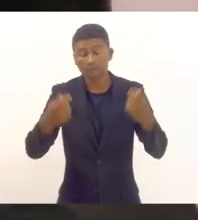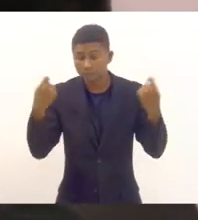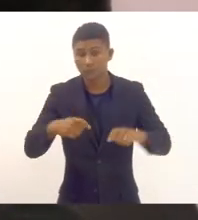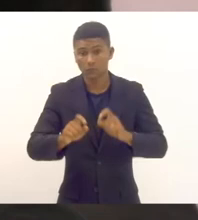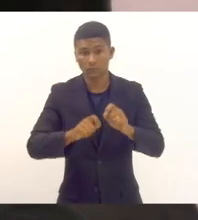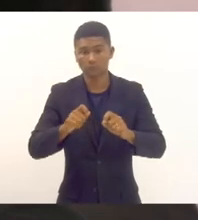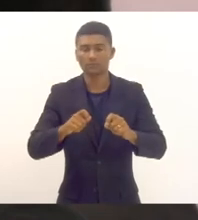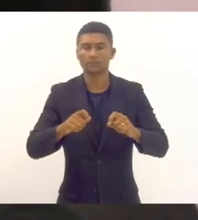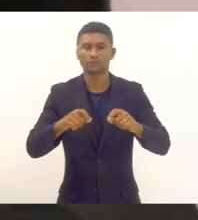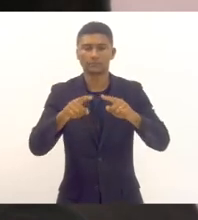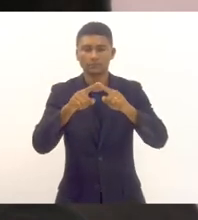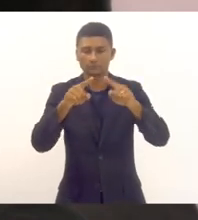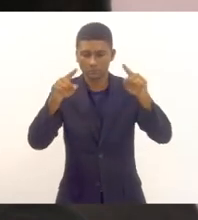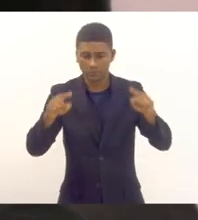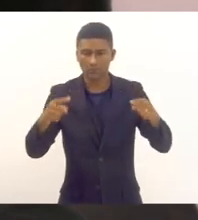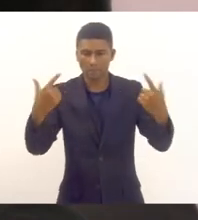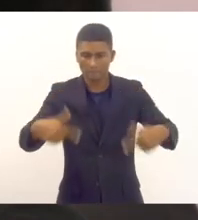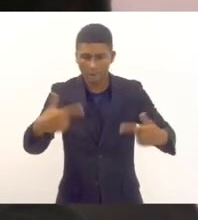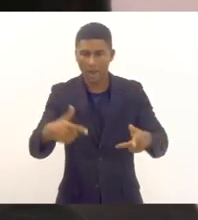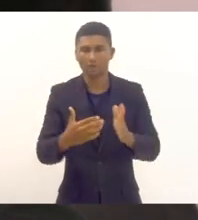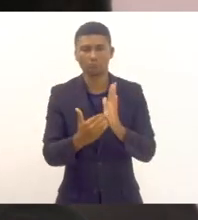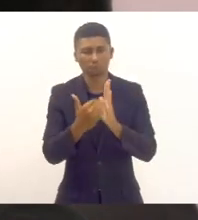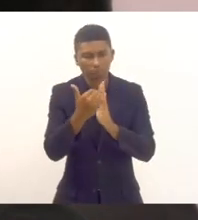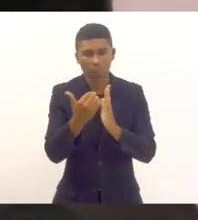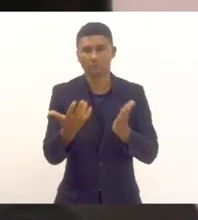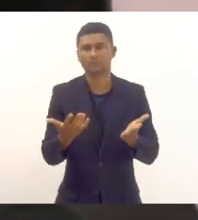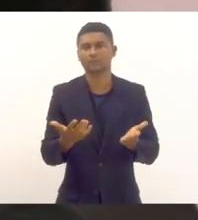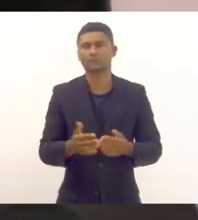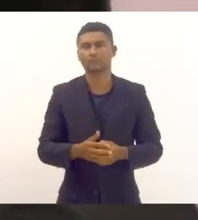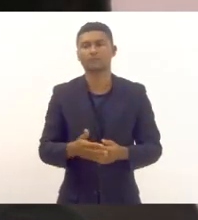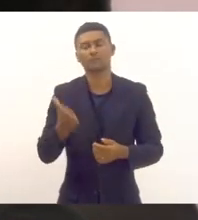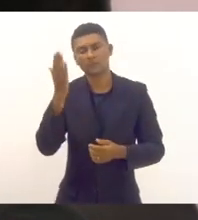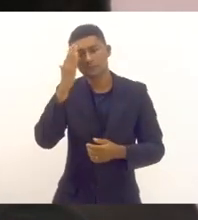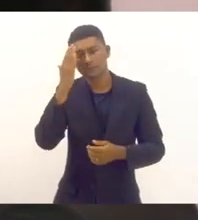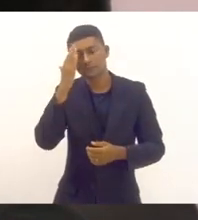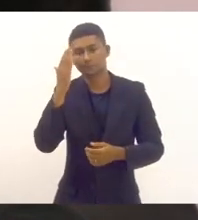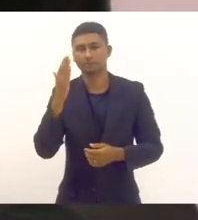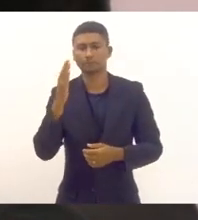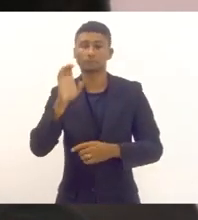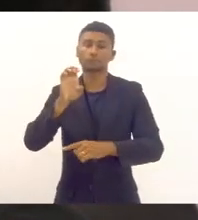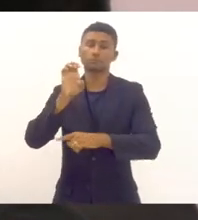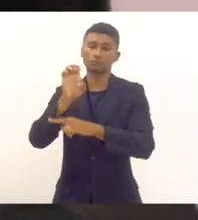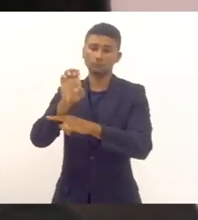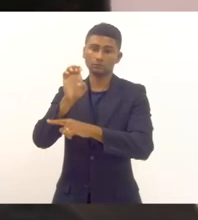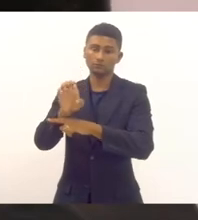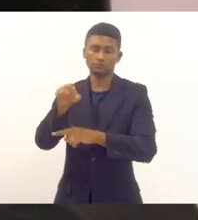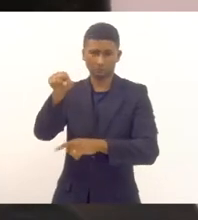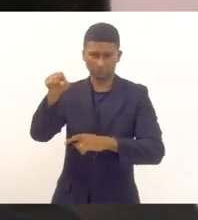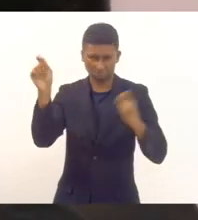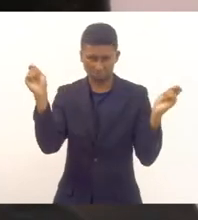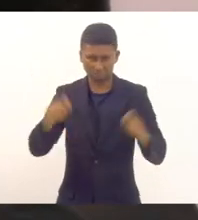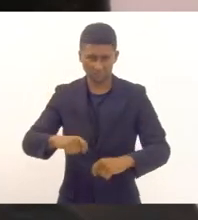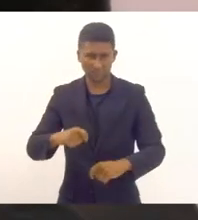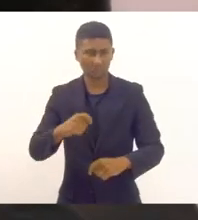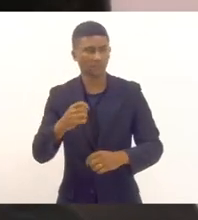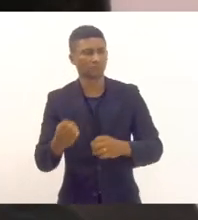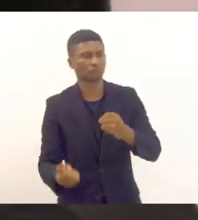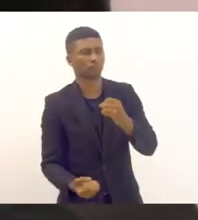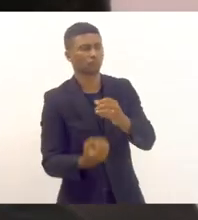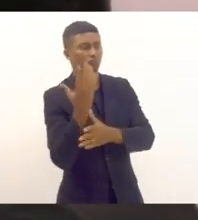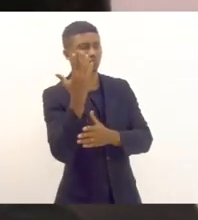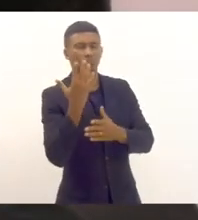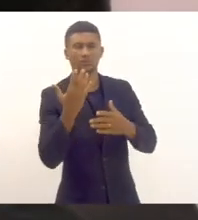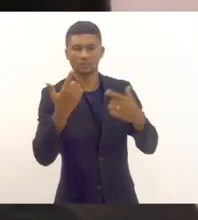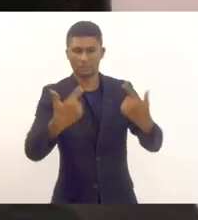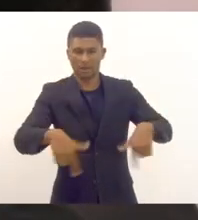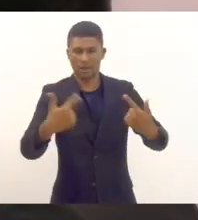quem cria emprego é empresário, não adianta. A gente sabe que o Estado não tem poder de criar o emprego. E o